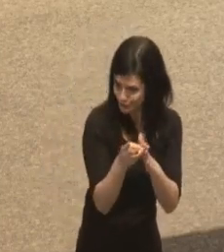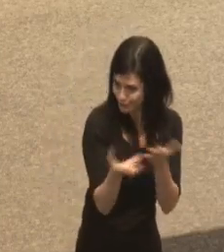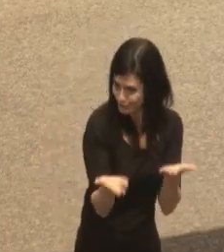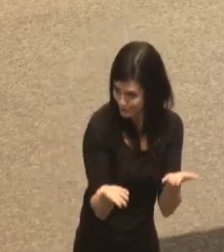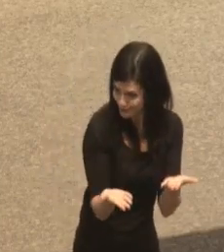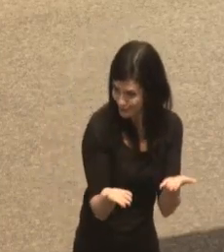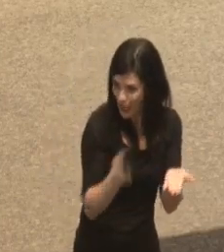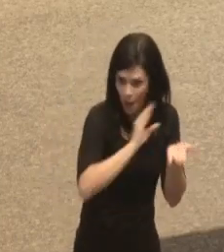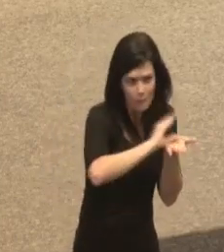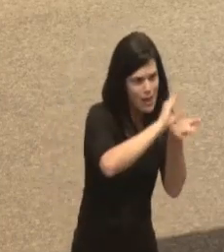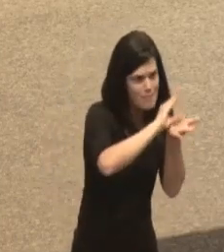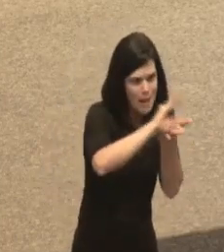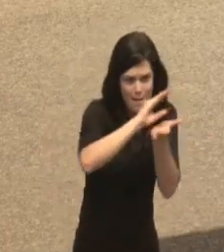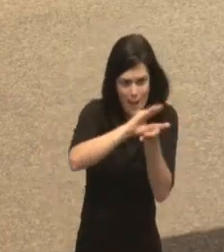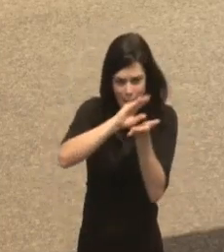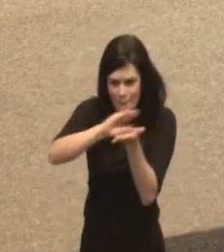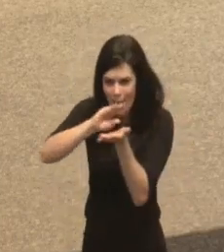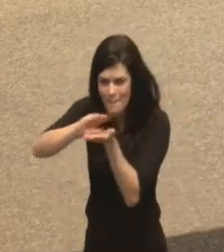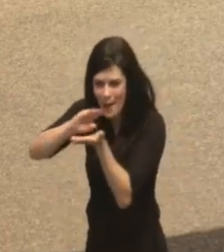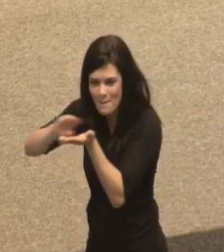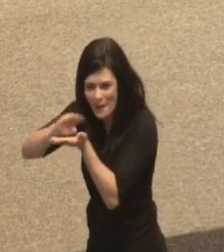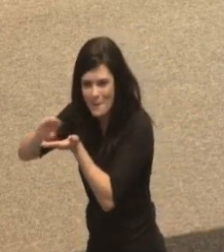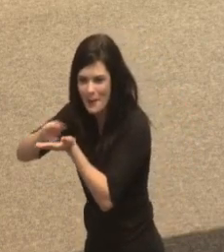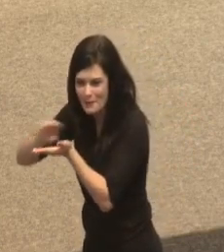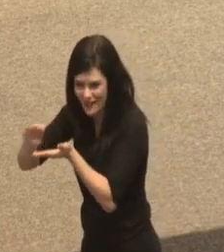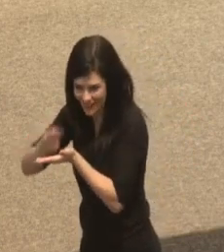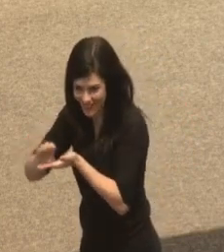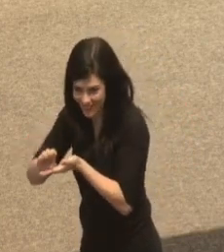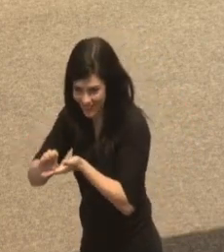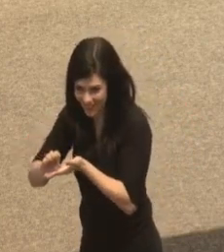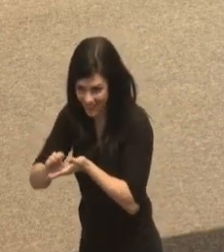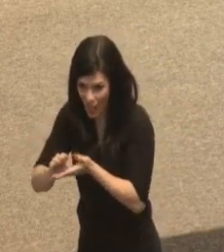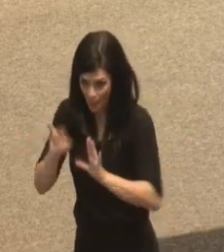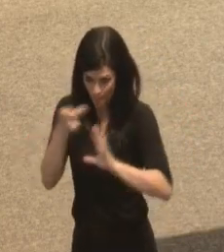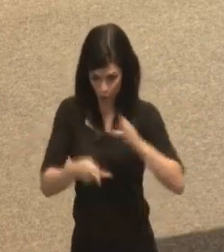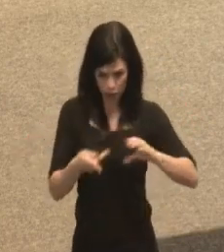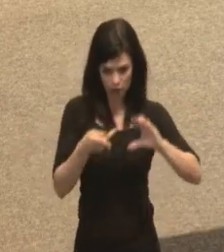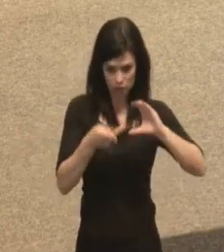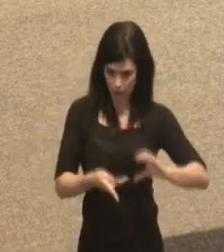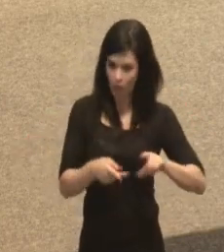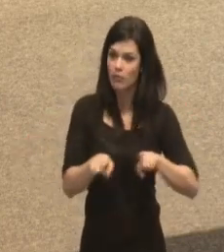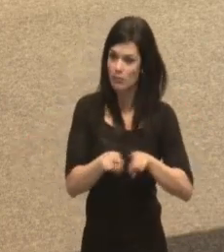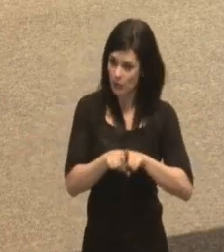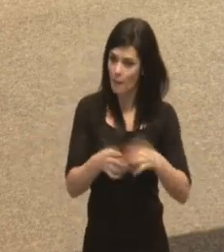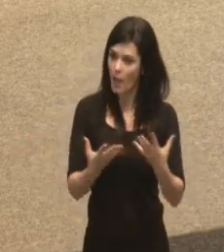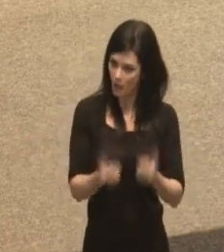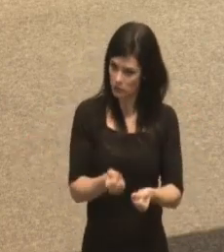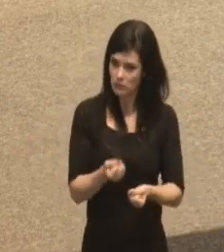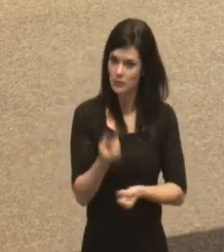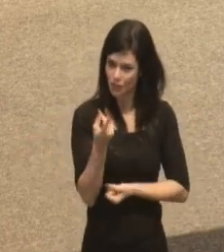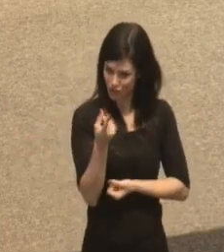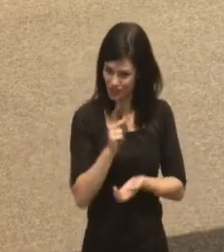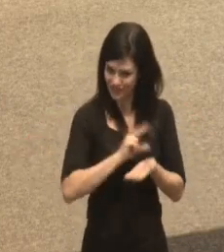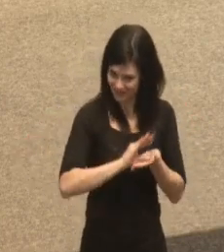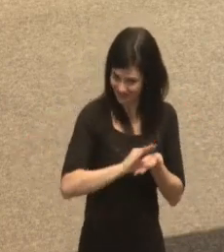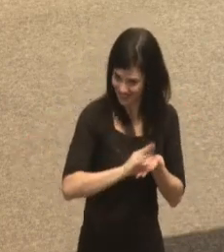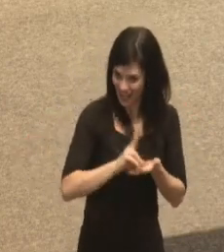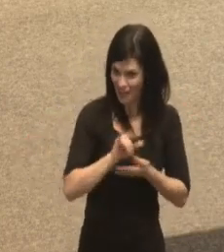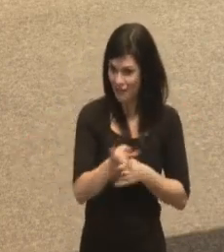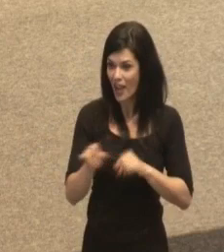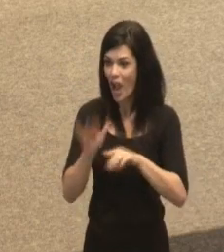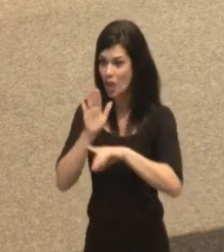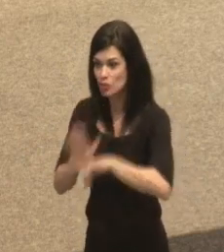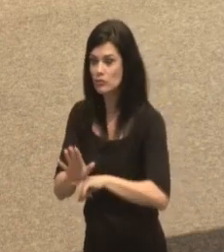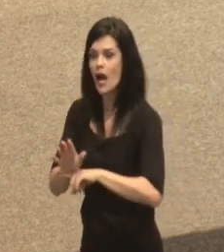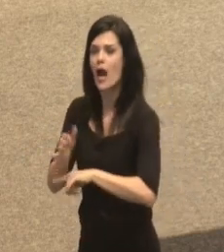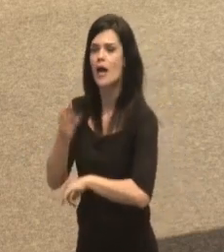lá, vai chegar nas ruas do Brasil, vai chegar em várias cracolândias a sua oferta vai chegar nas ruas de São Paulo, vai chegar nas ruas do